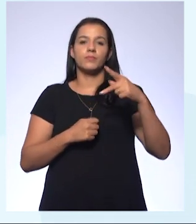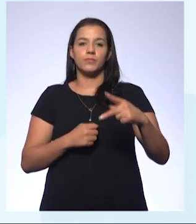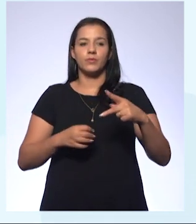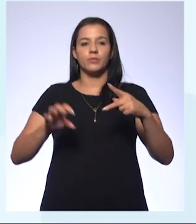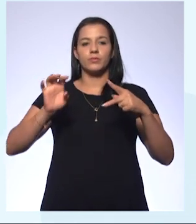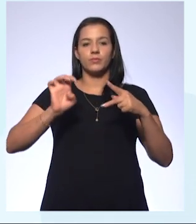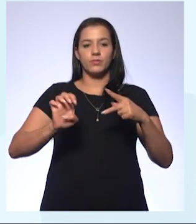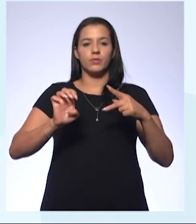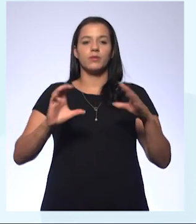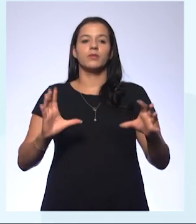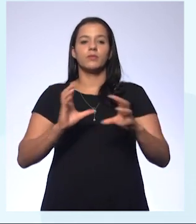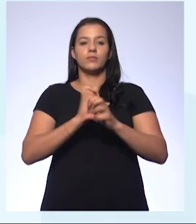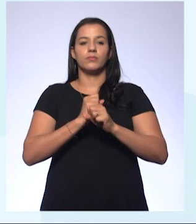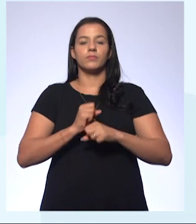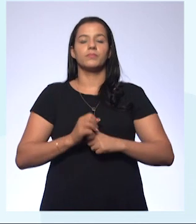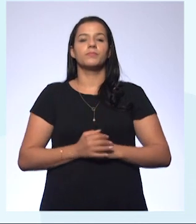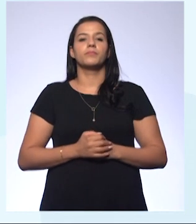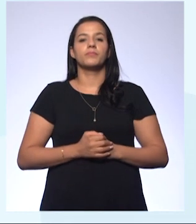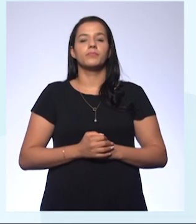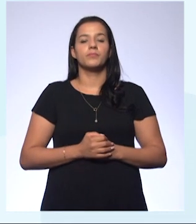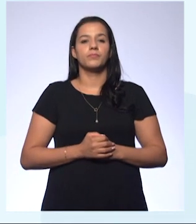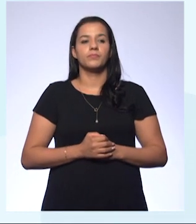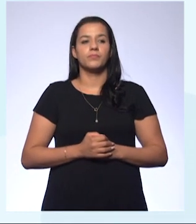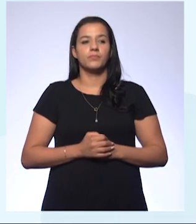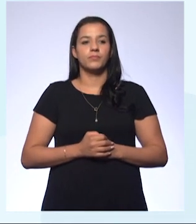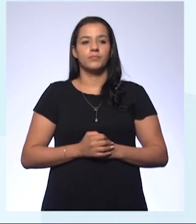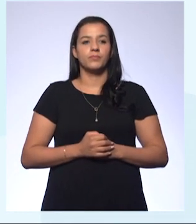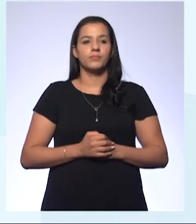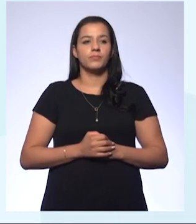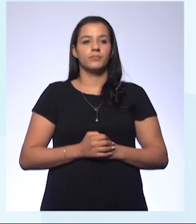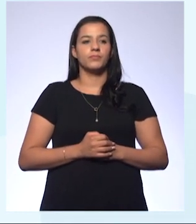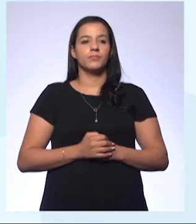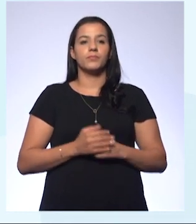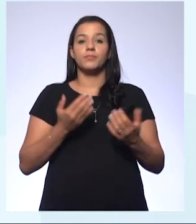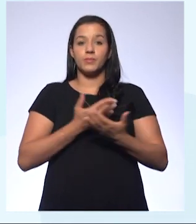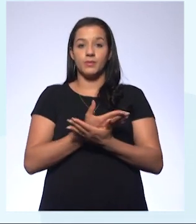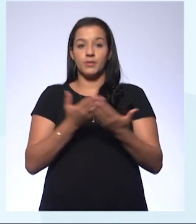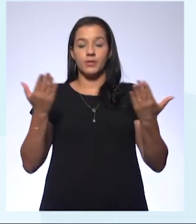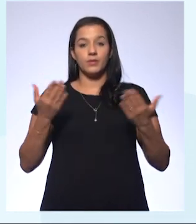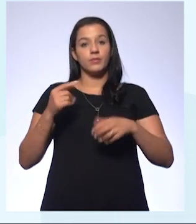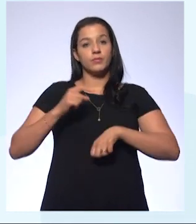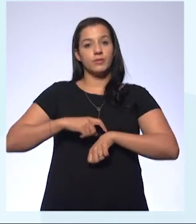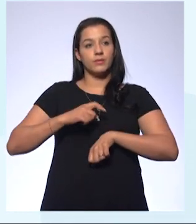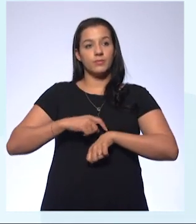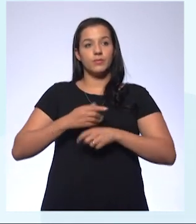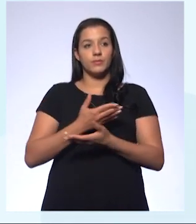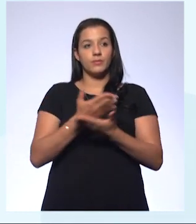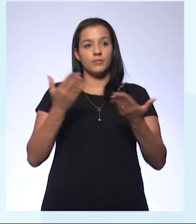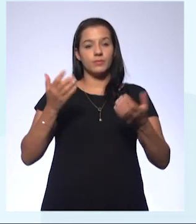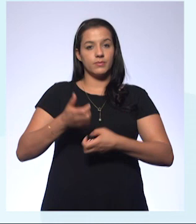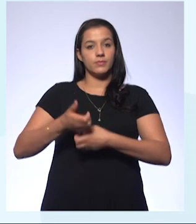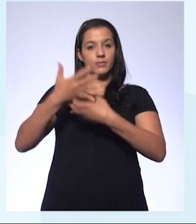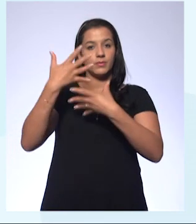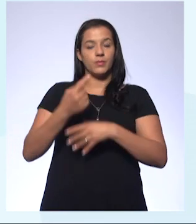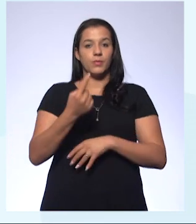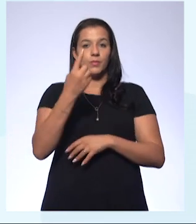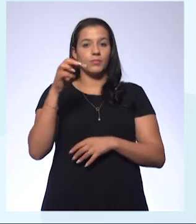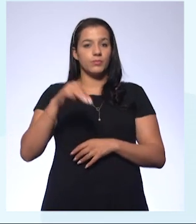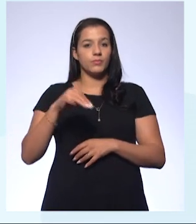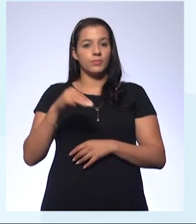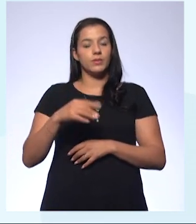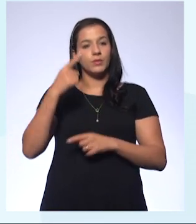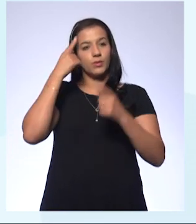que é crescente, da esquerda para a direita e de cima para baixo. Já a massa, o átomo vai ter a massa que vai